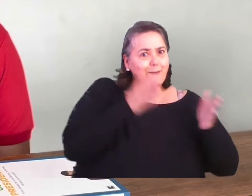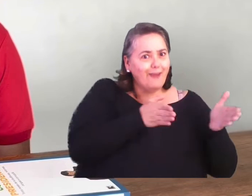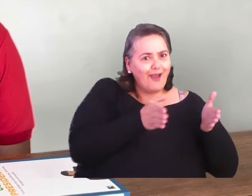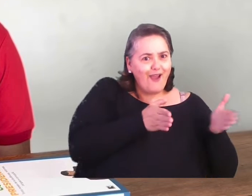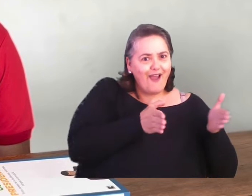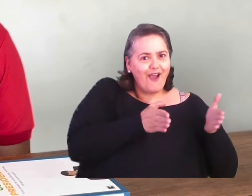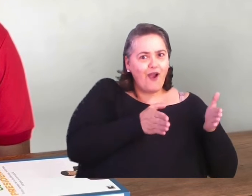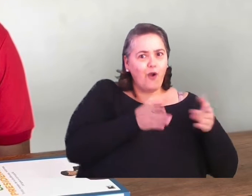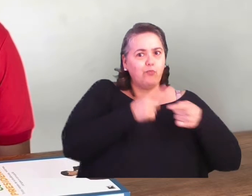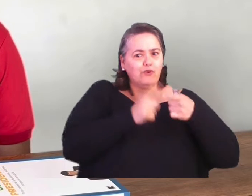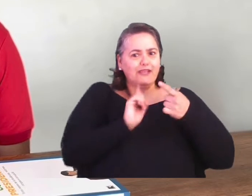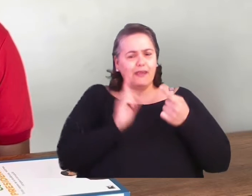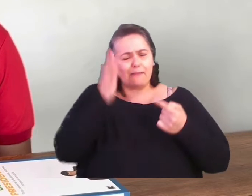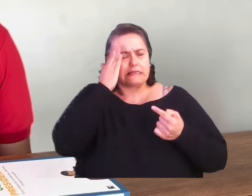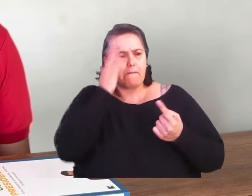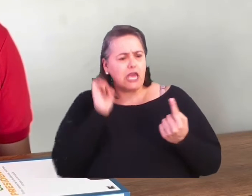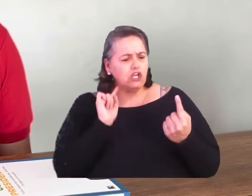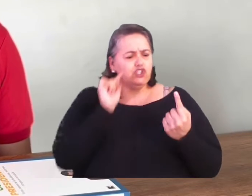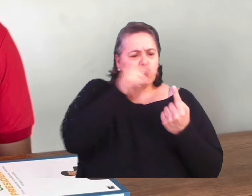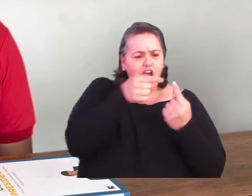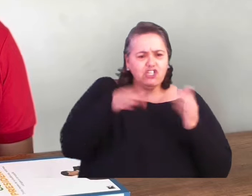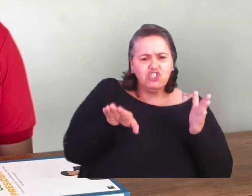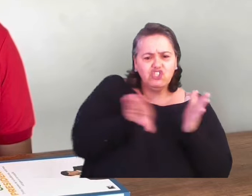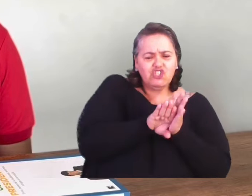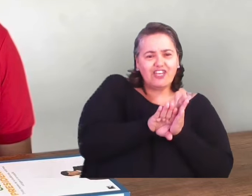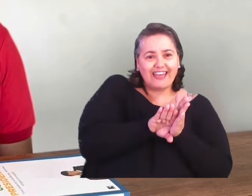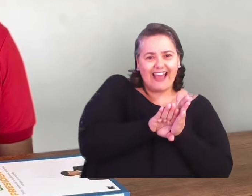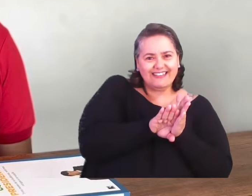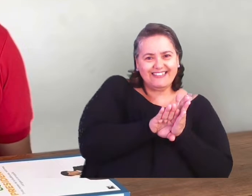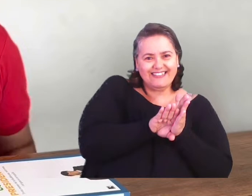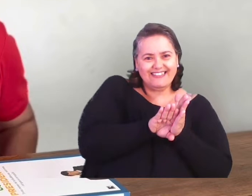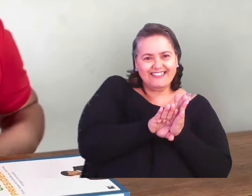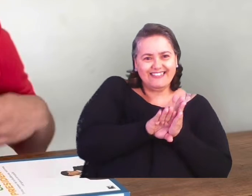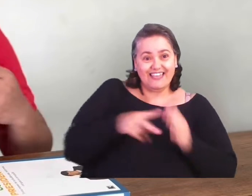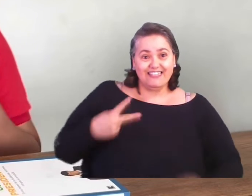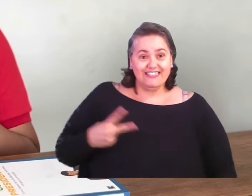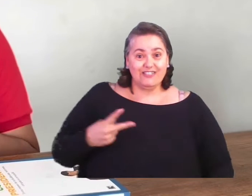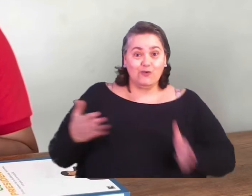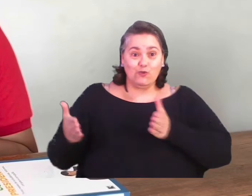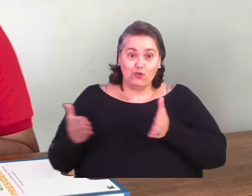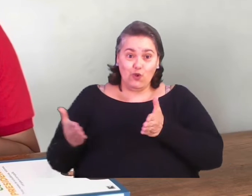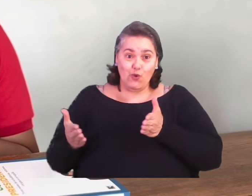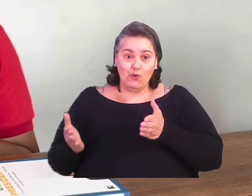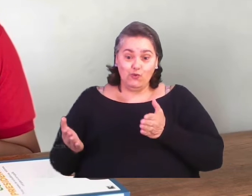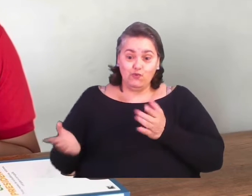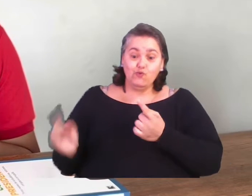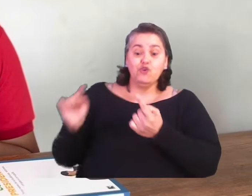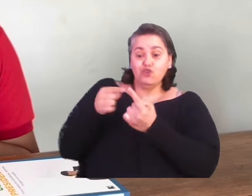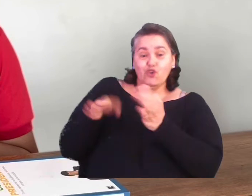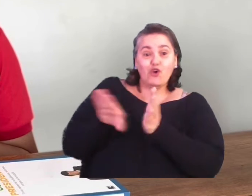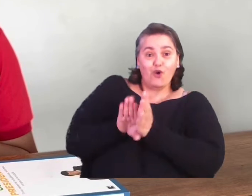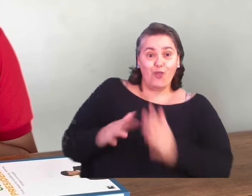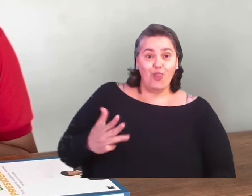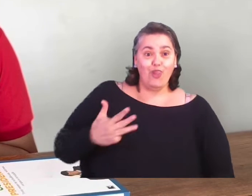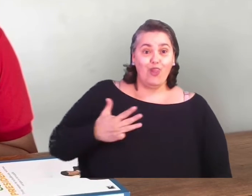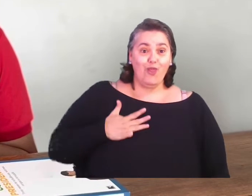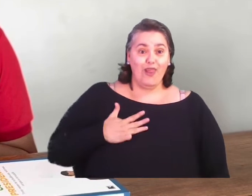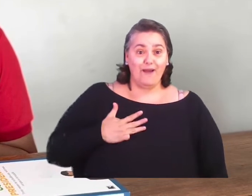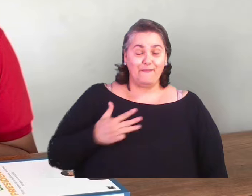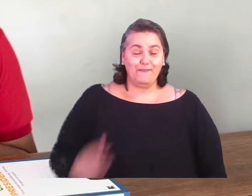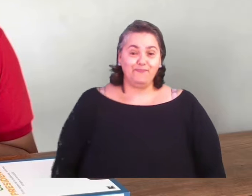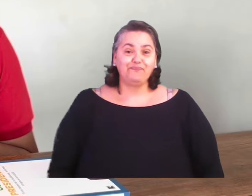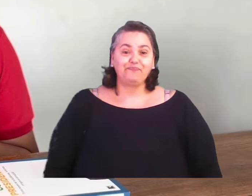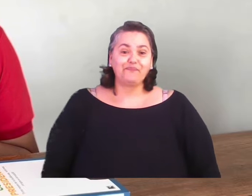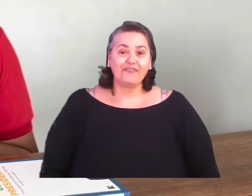turno para saber quem chegaria ao segundo turno. E chegou Luiz Inácio Lula da